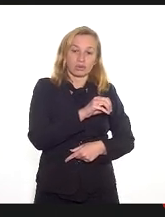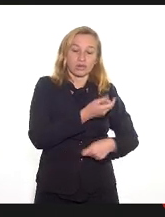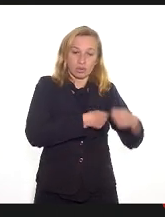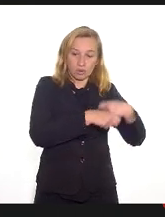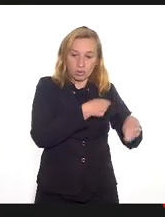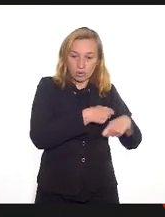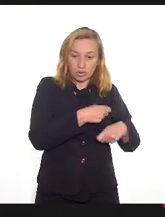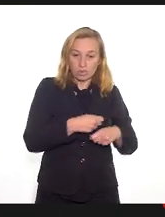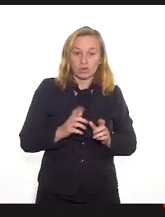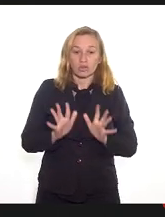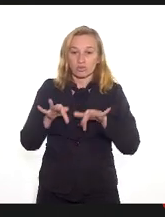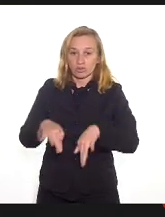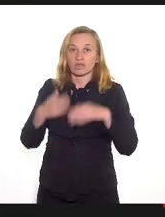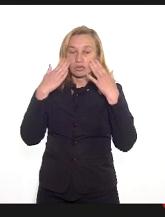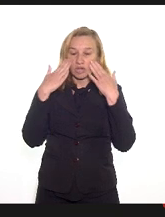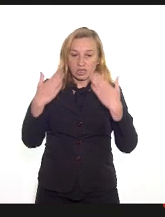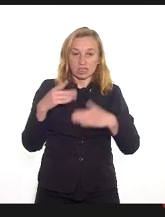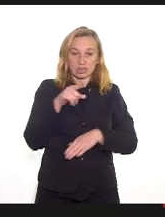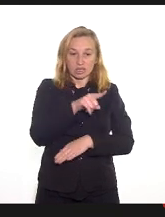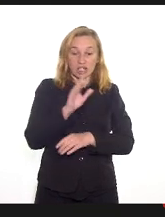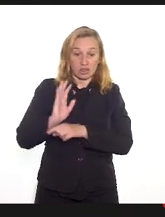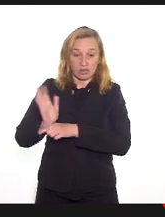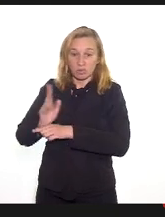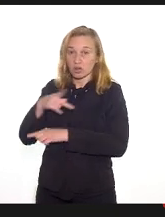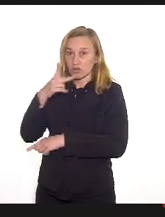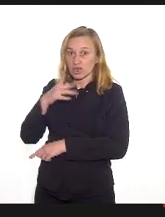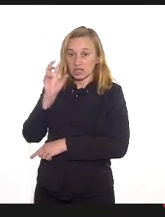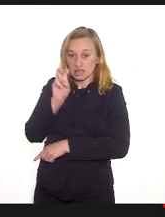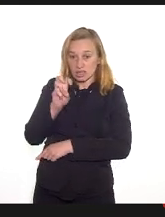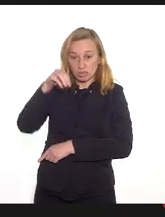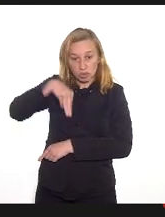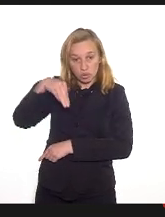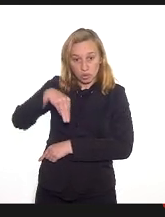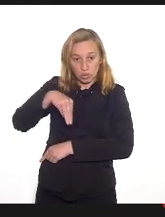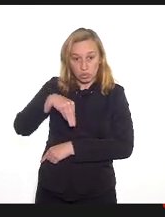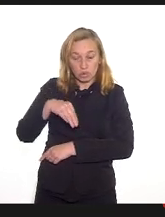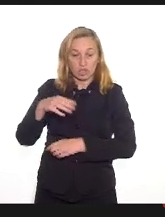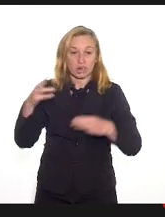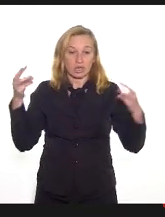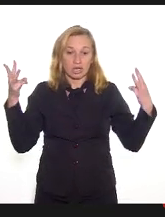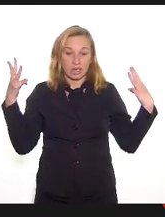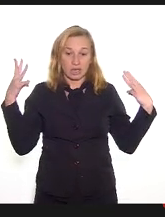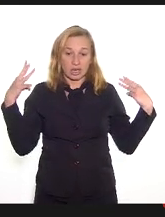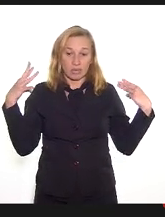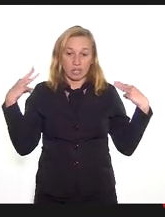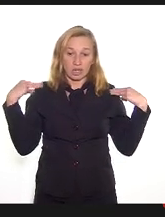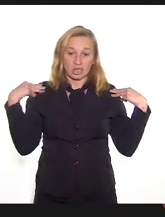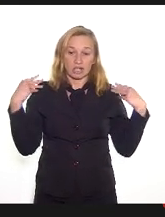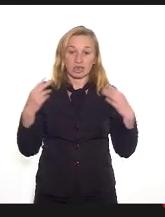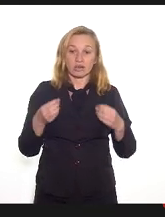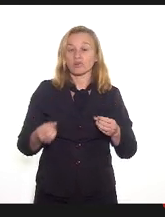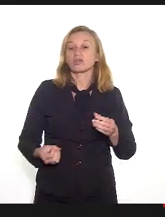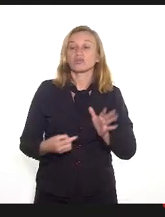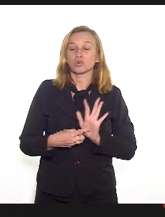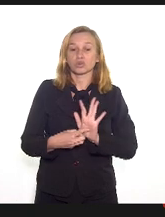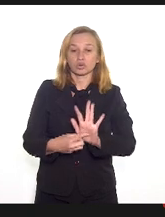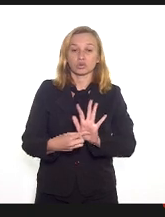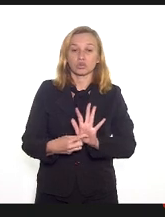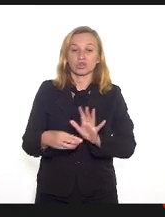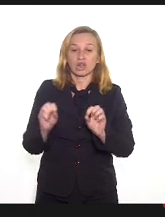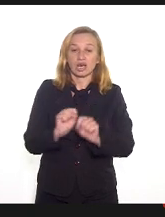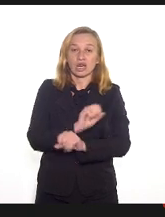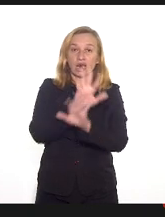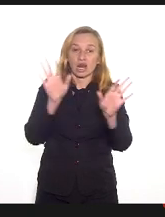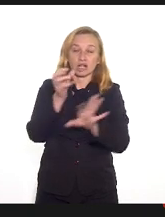final da apresentação, naquele filme que eu falei de 5 minutos, que a Marinha produziu, isso ficará bem claro com